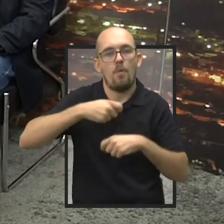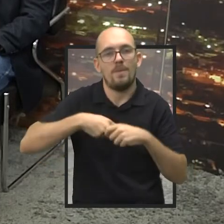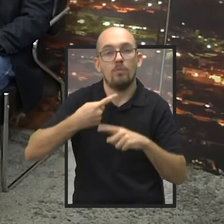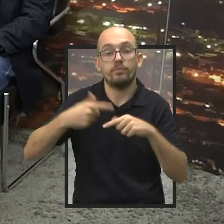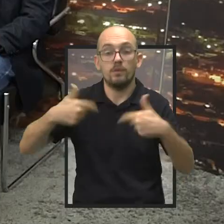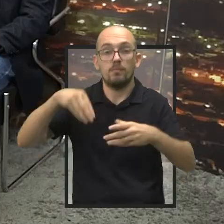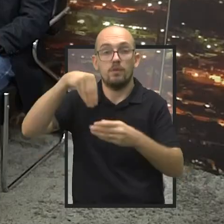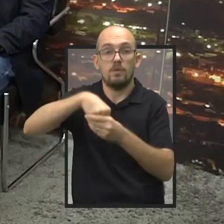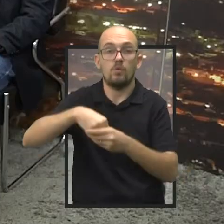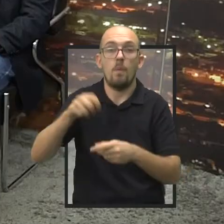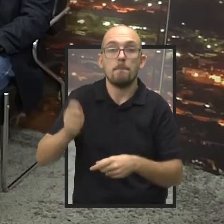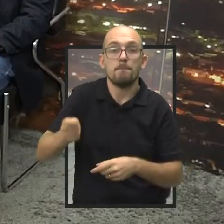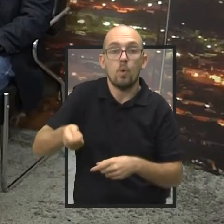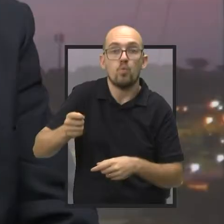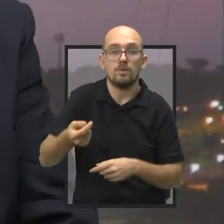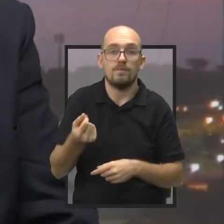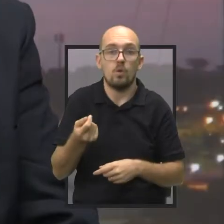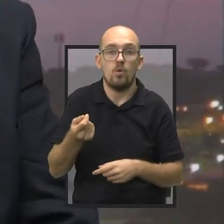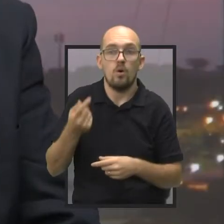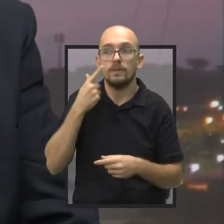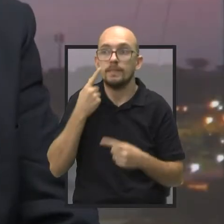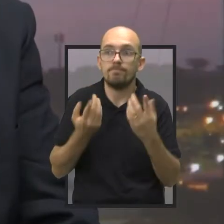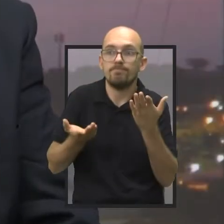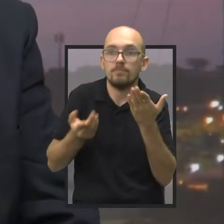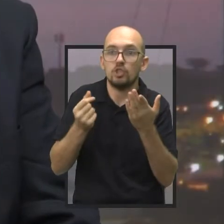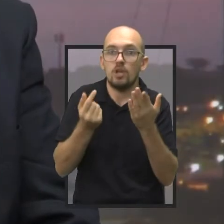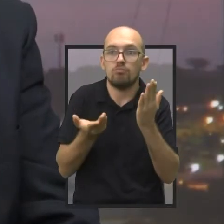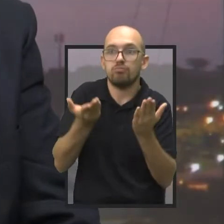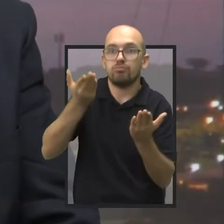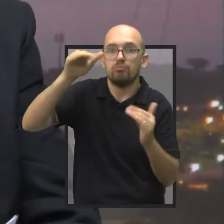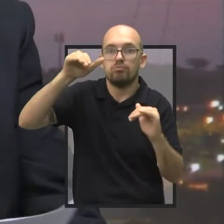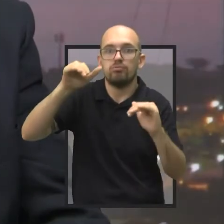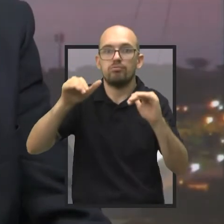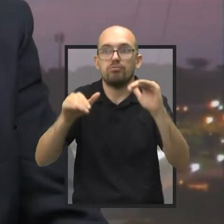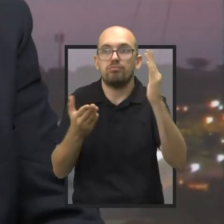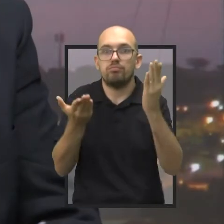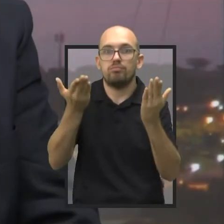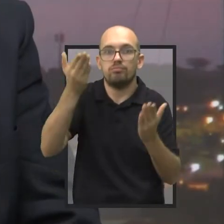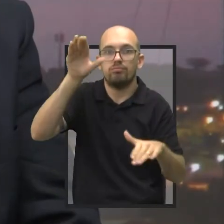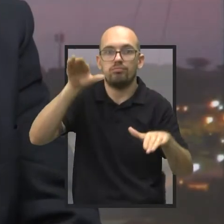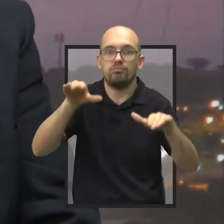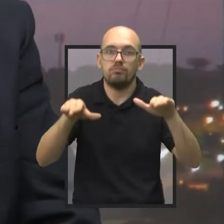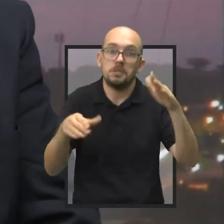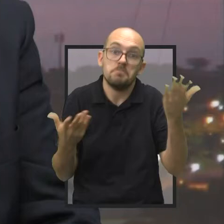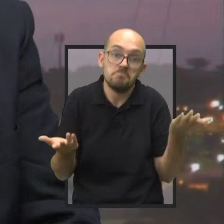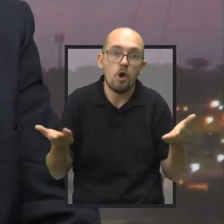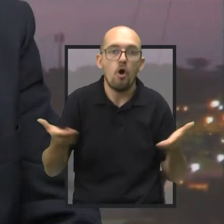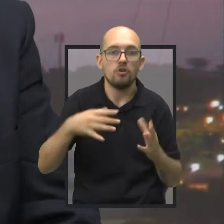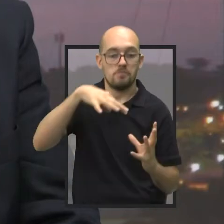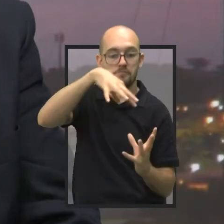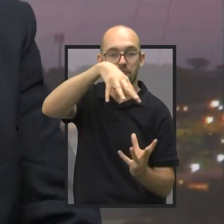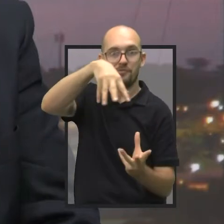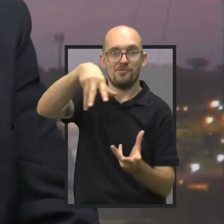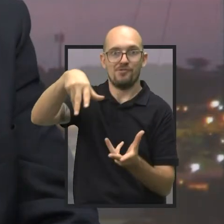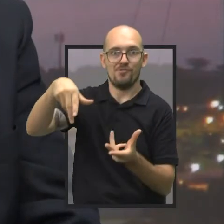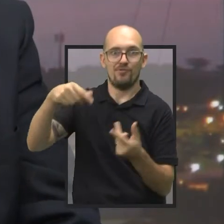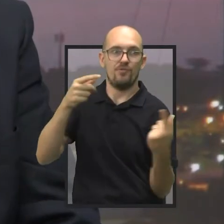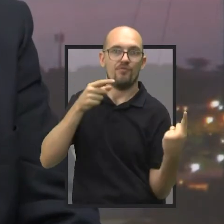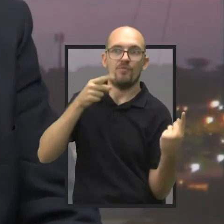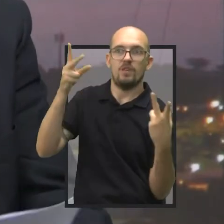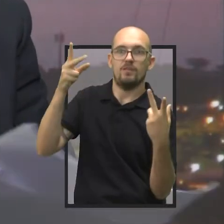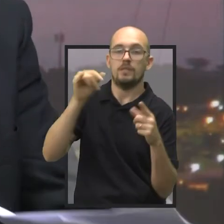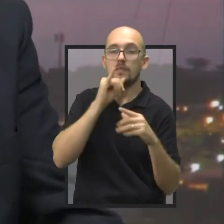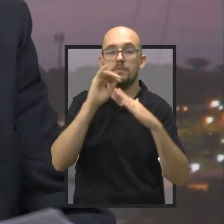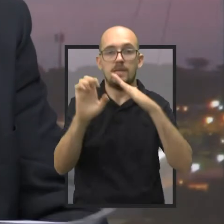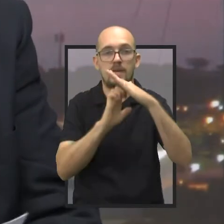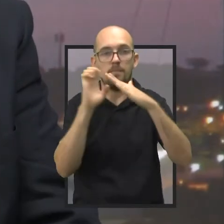à variação das ações, né? Hoje, com o mercado globalizado, as empresas de sociedade anônima,